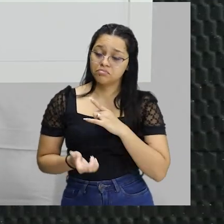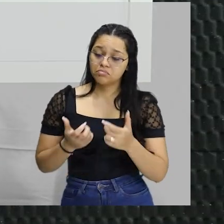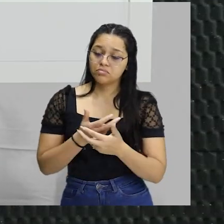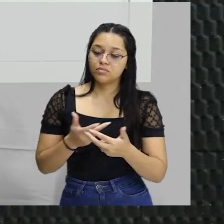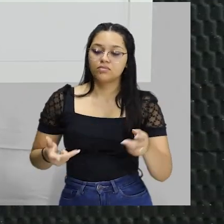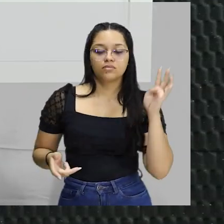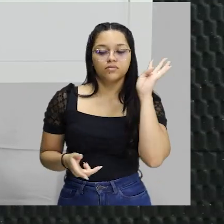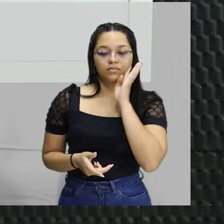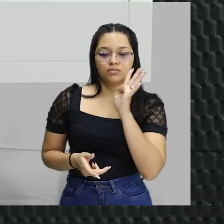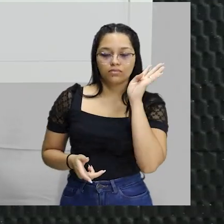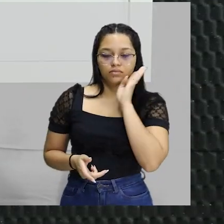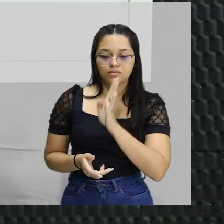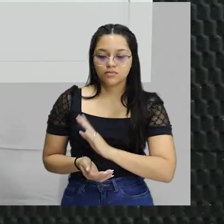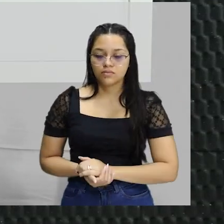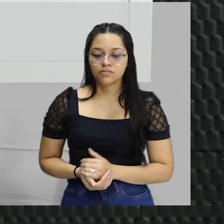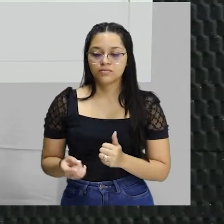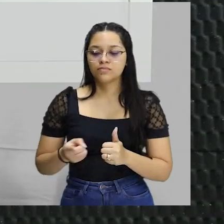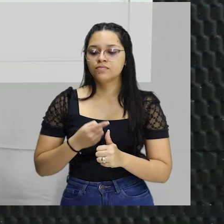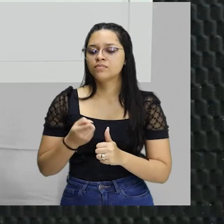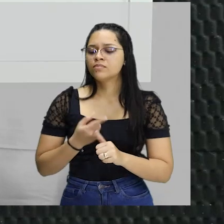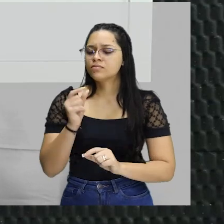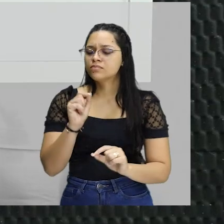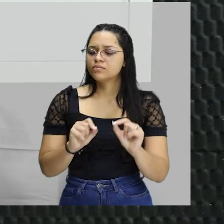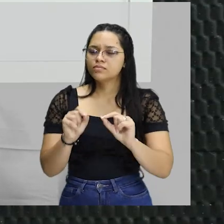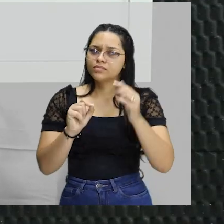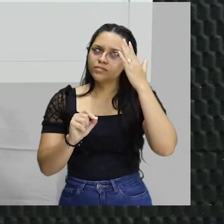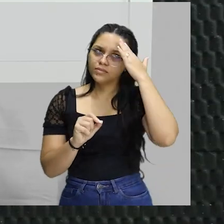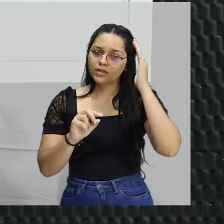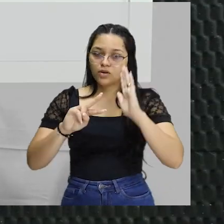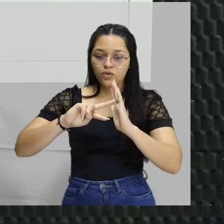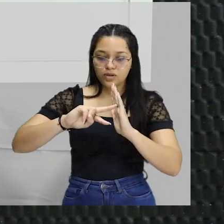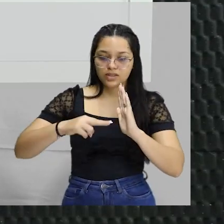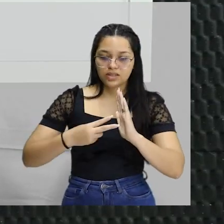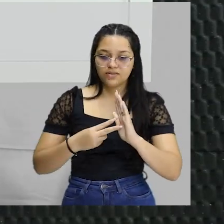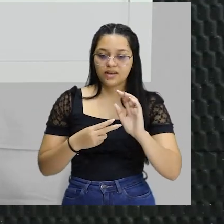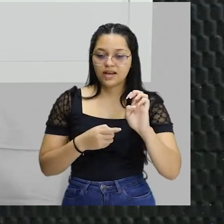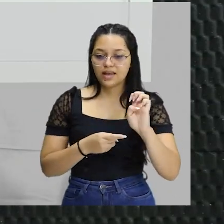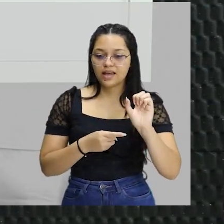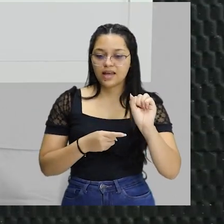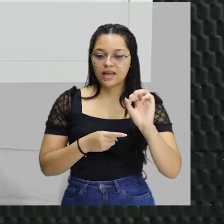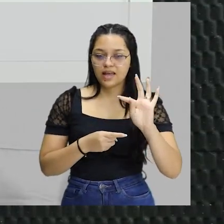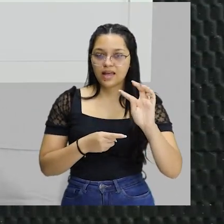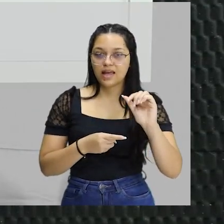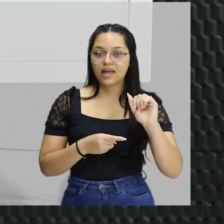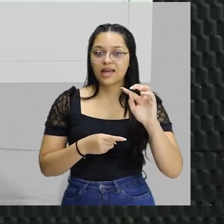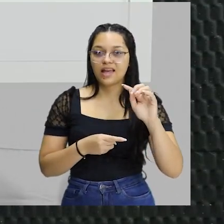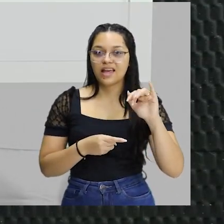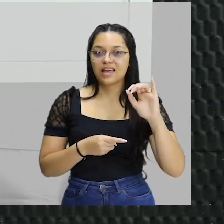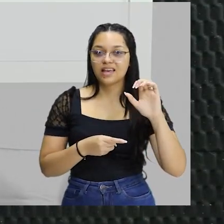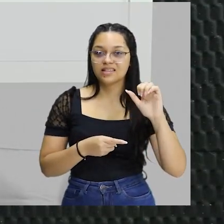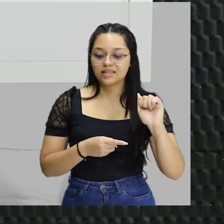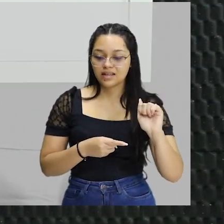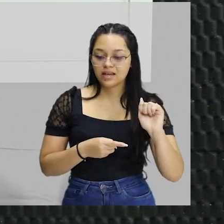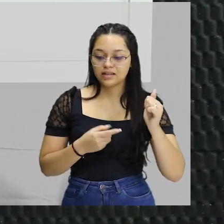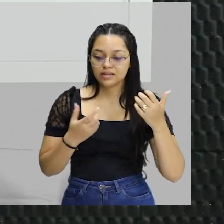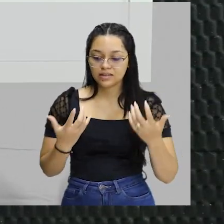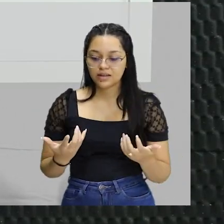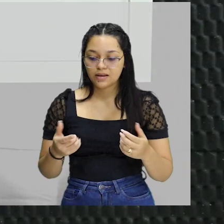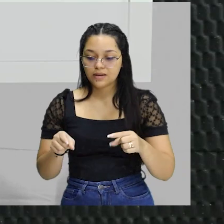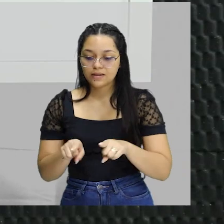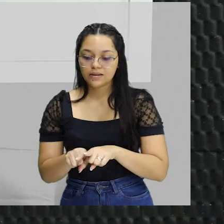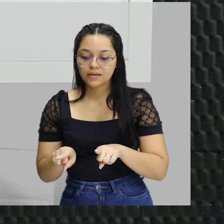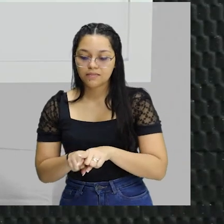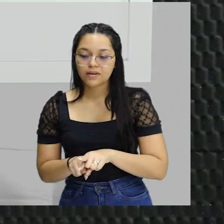bacana. Primeiro a gente vai entender ali o que é estática, depois ver essas situações, né, do ponto material